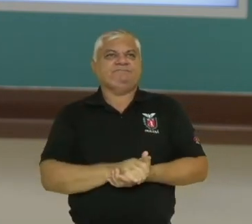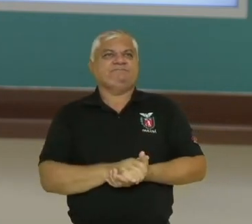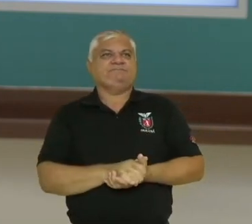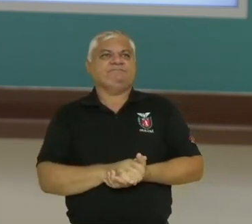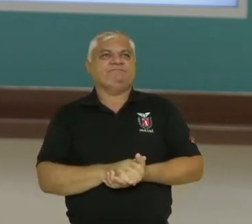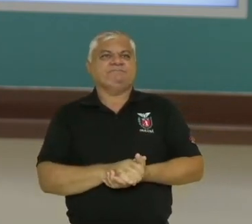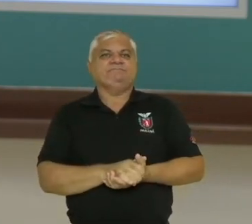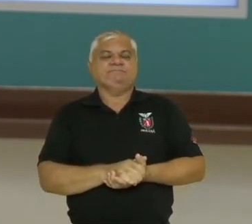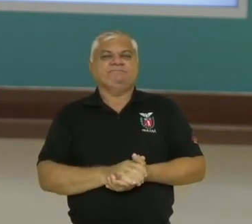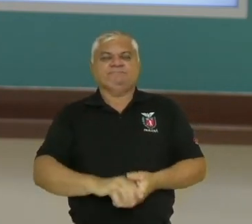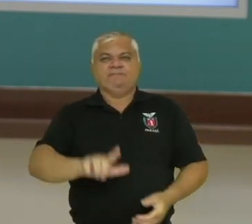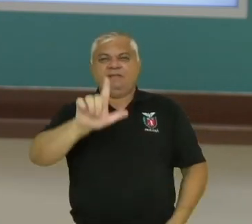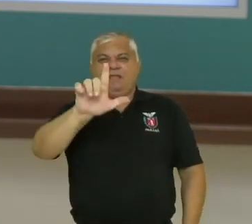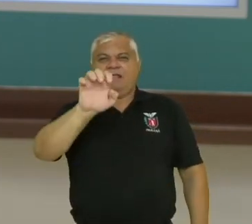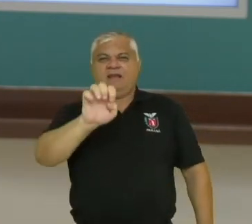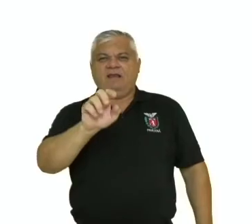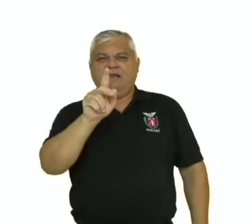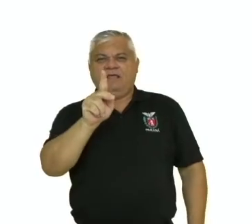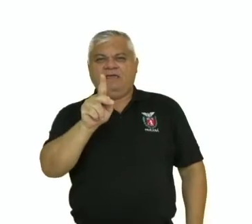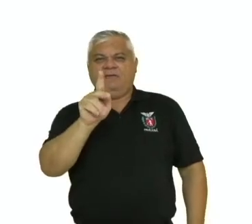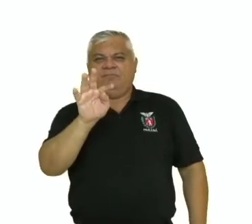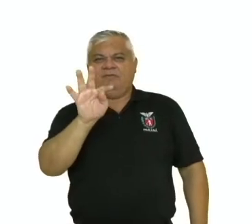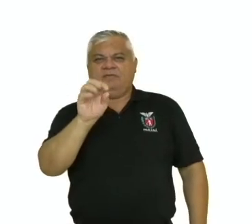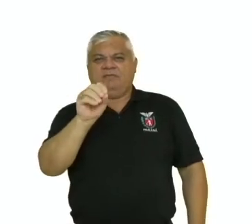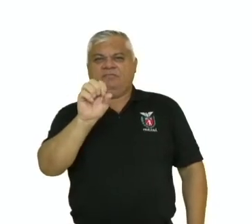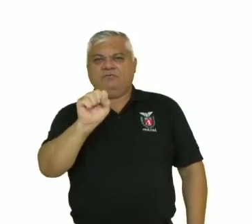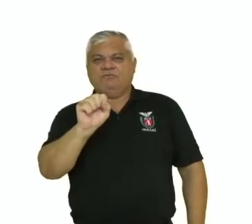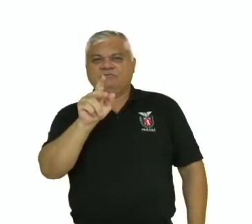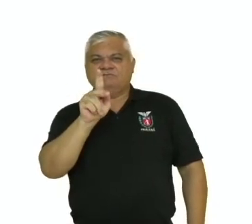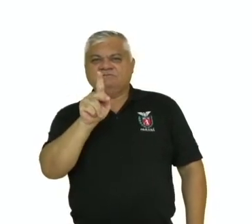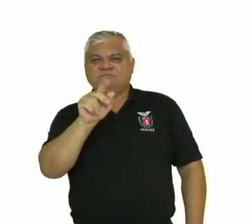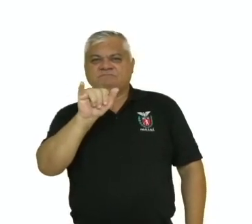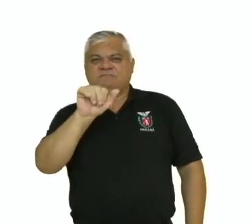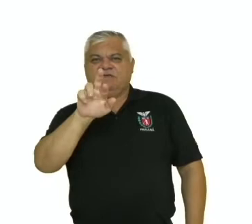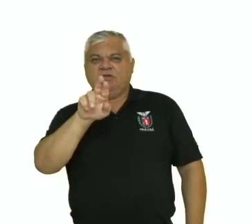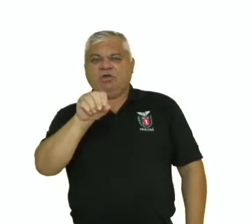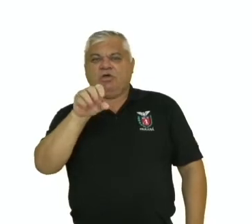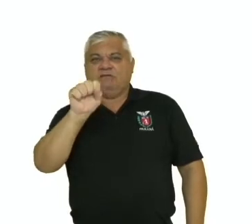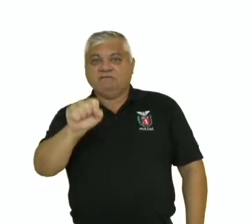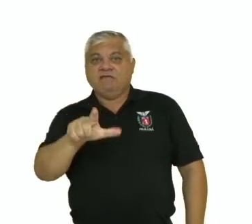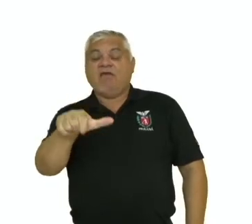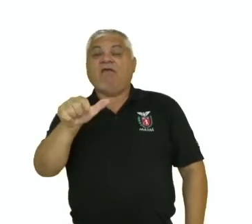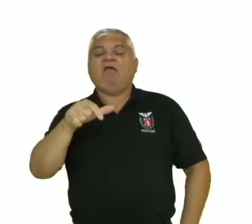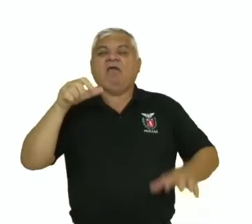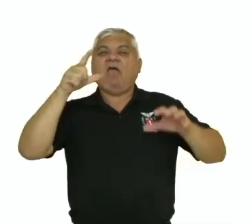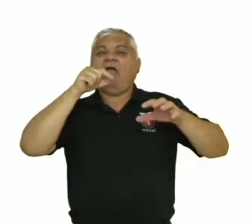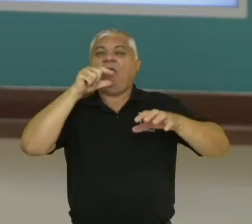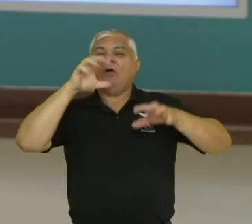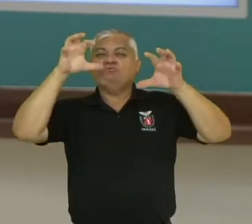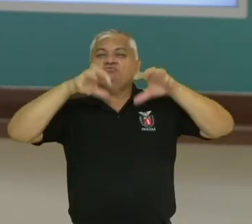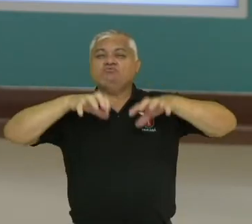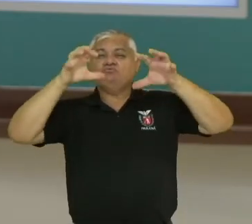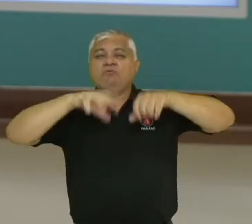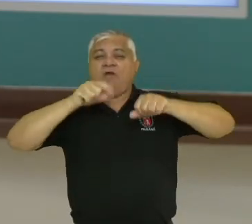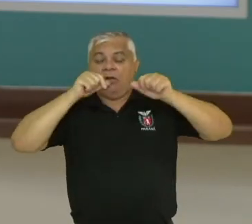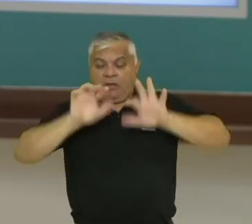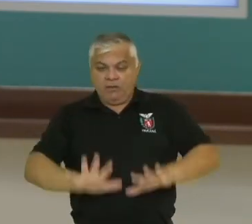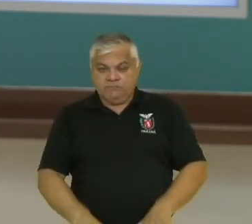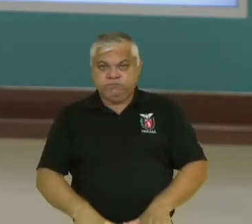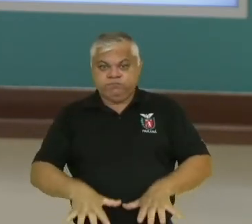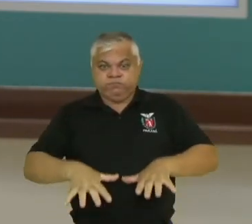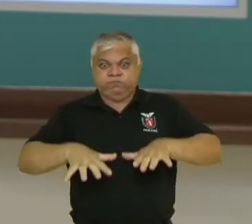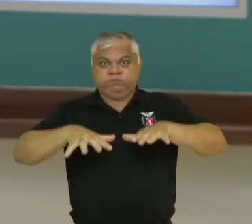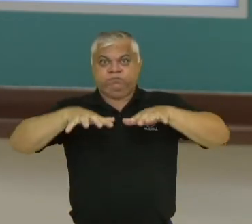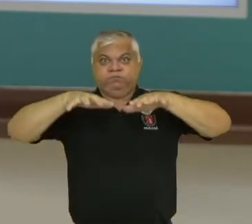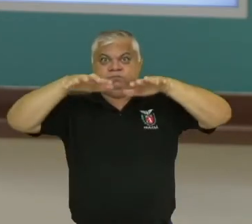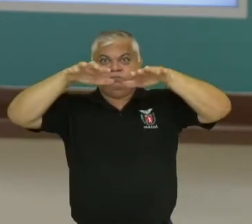E também vamos falar da leptospirose, doença que está muito ligada aos períodos de enchente, principalmente no verão, quando nós temos